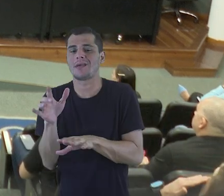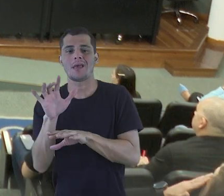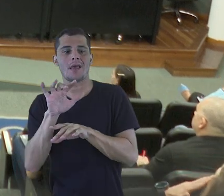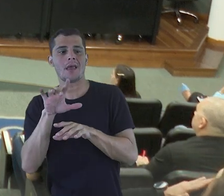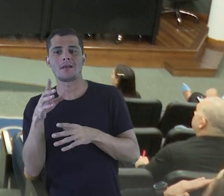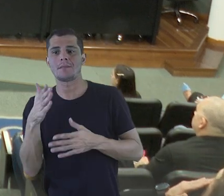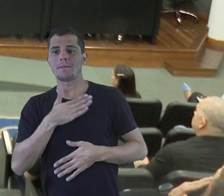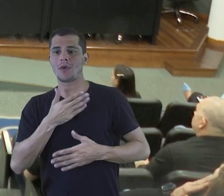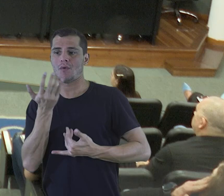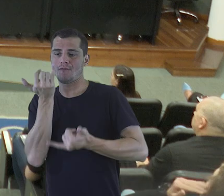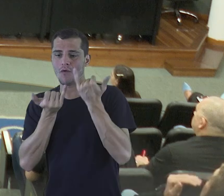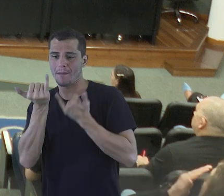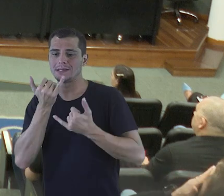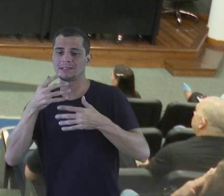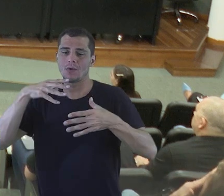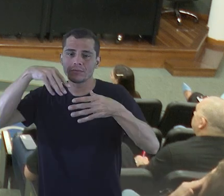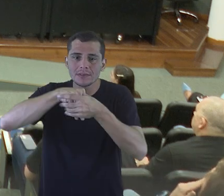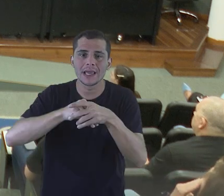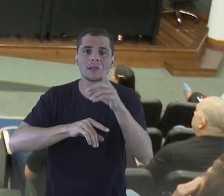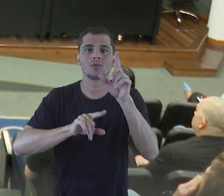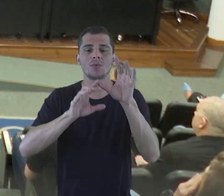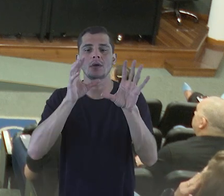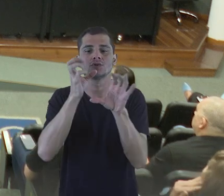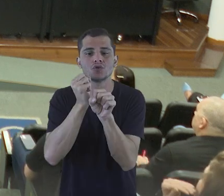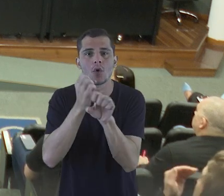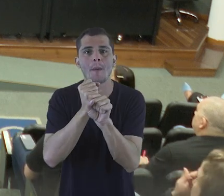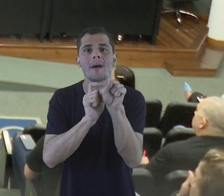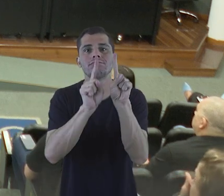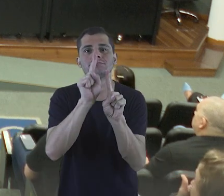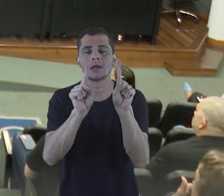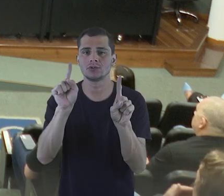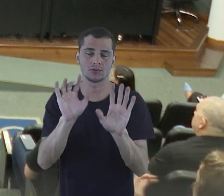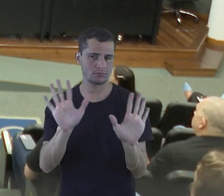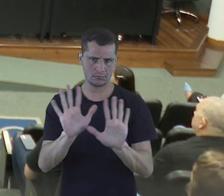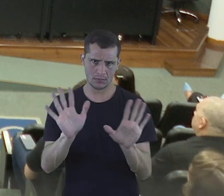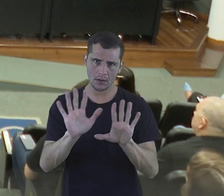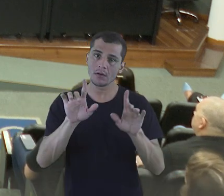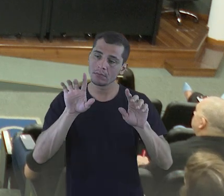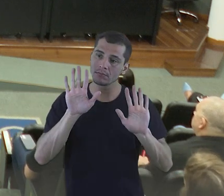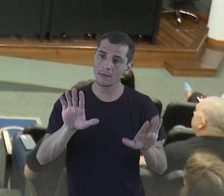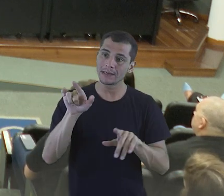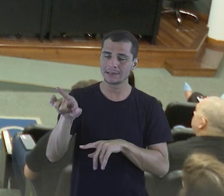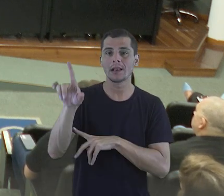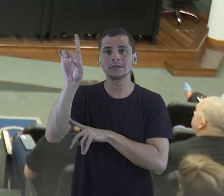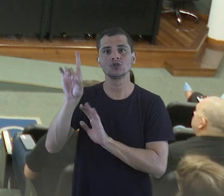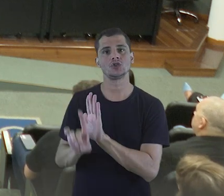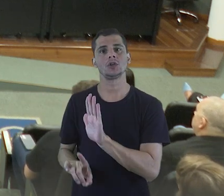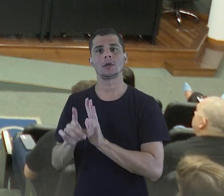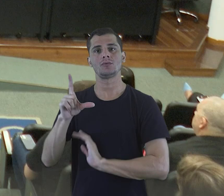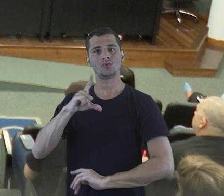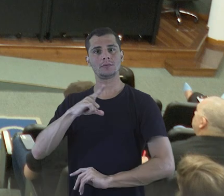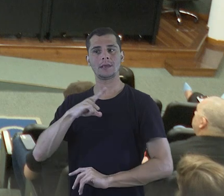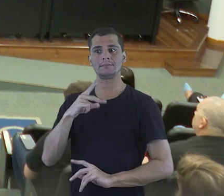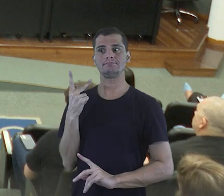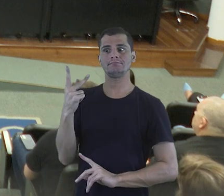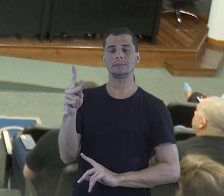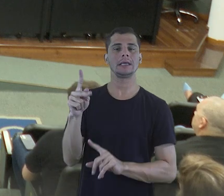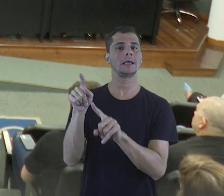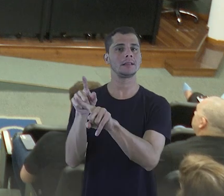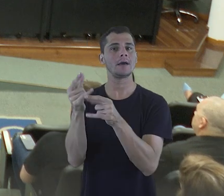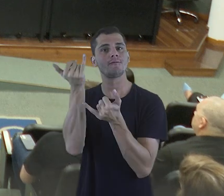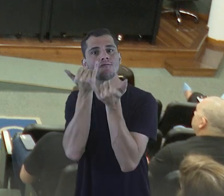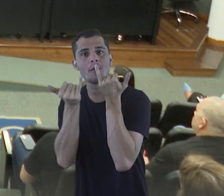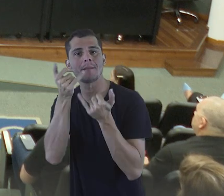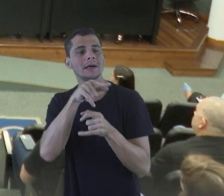parte da estatística não agora ela tem o direito de receber as informações de todos os dados que estão com você